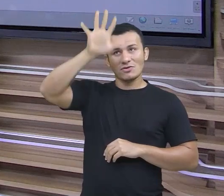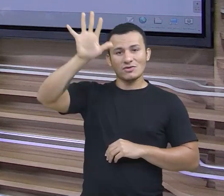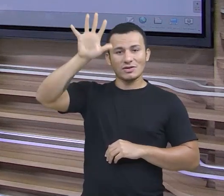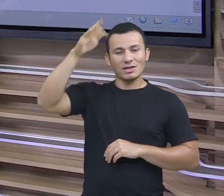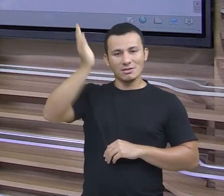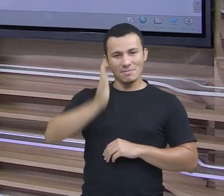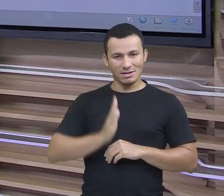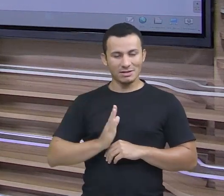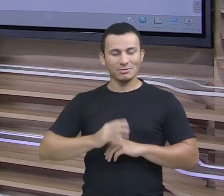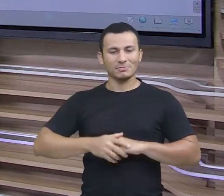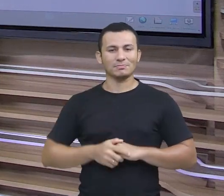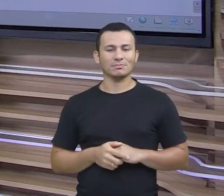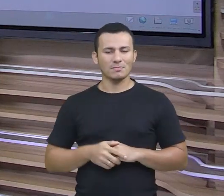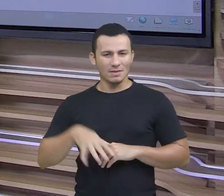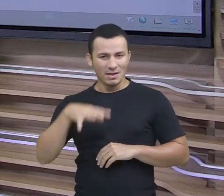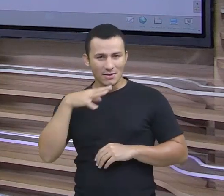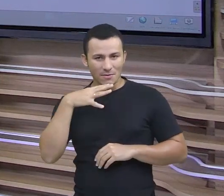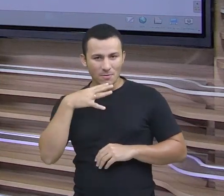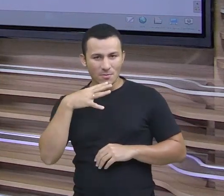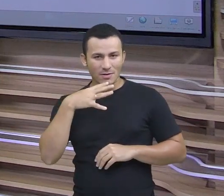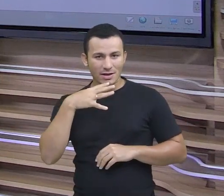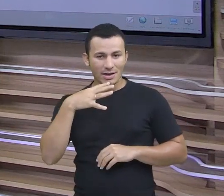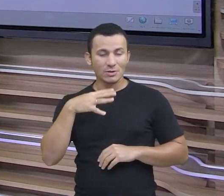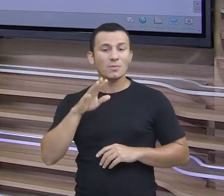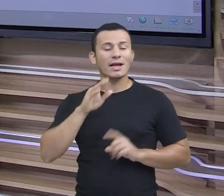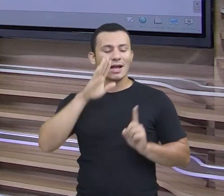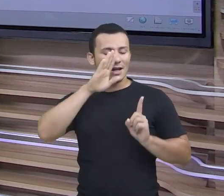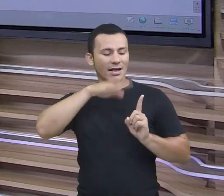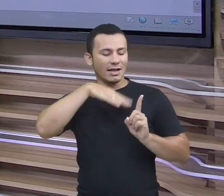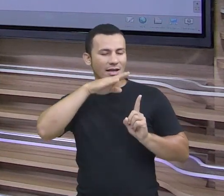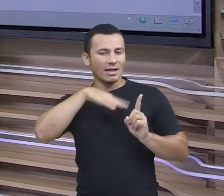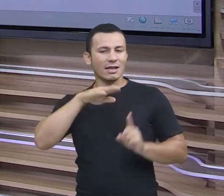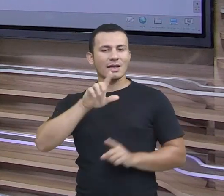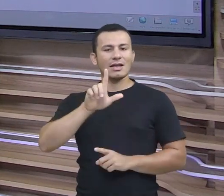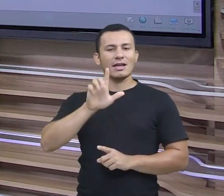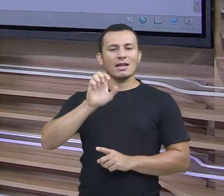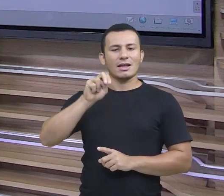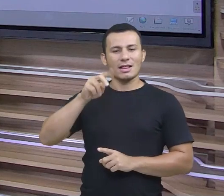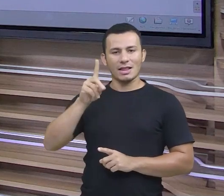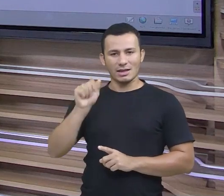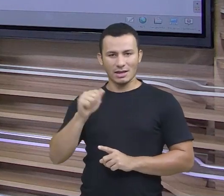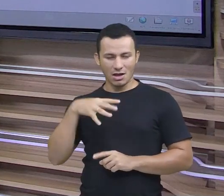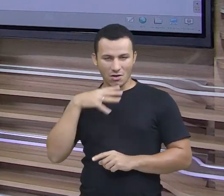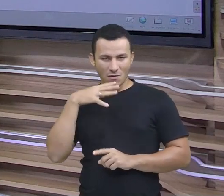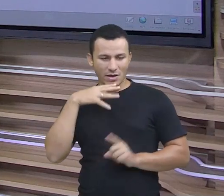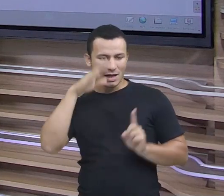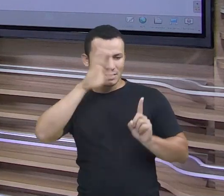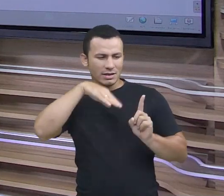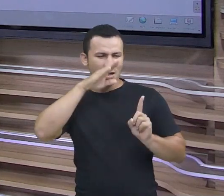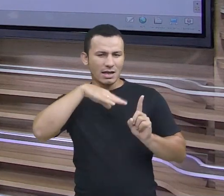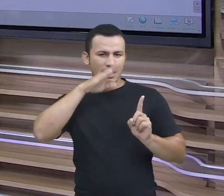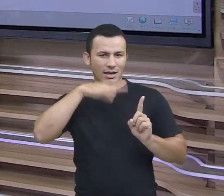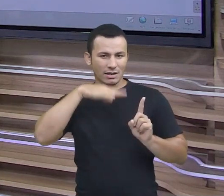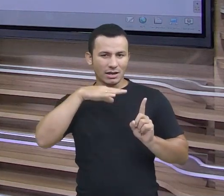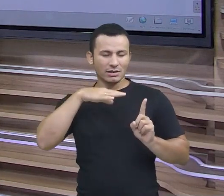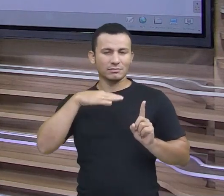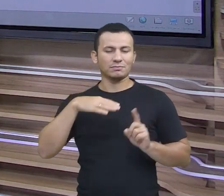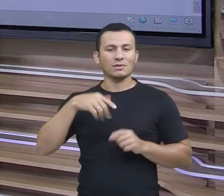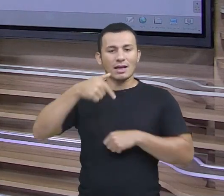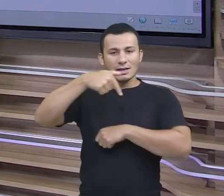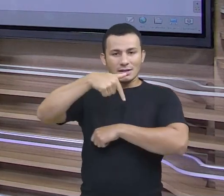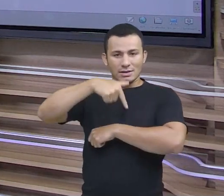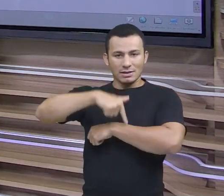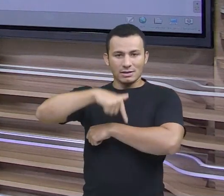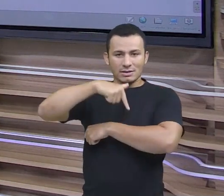Brasil, que é conhecido como lendas. Já ouviram falar de lendas? Saci Pererê,